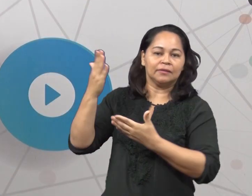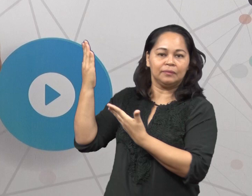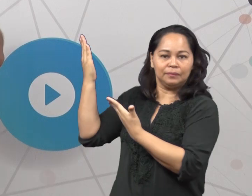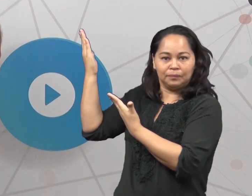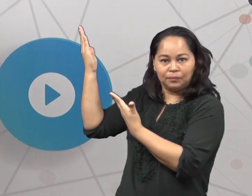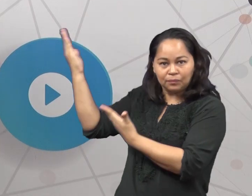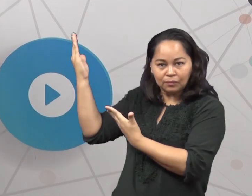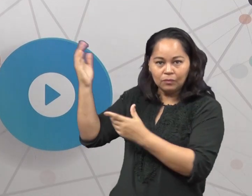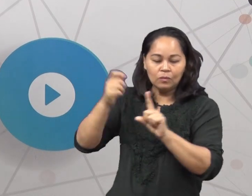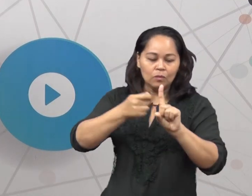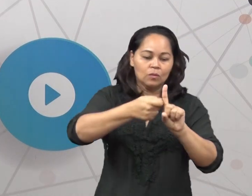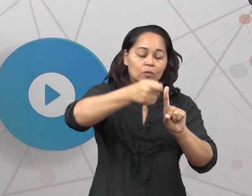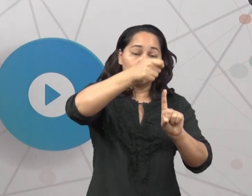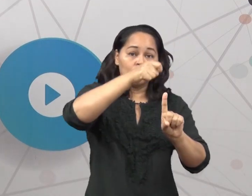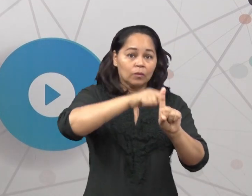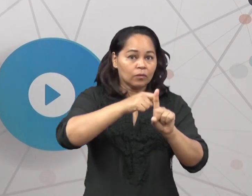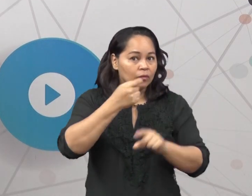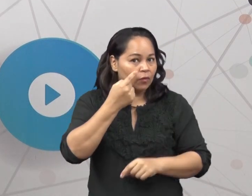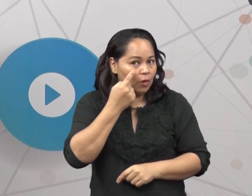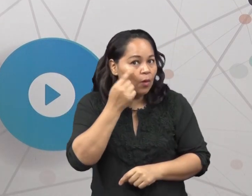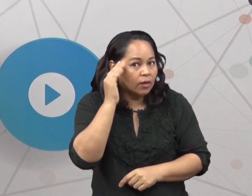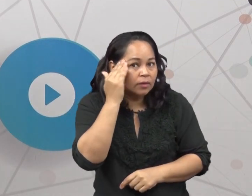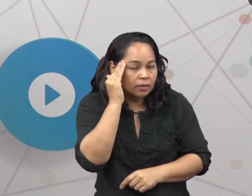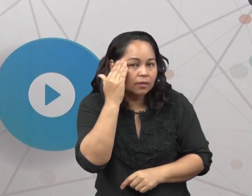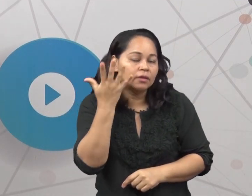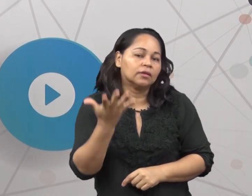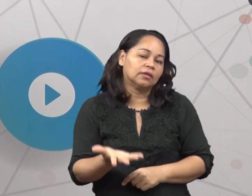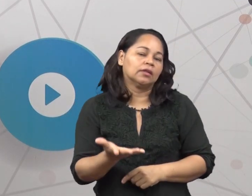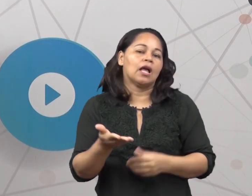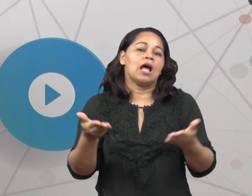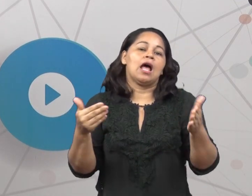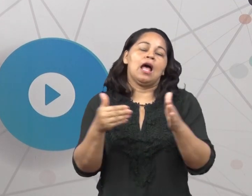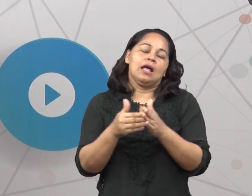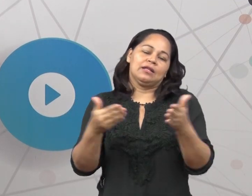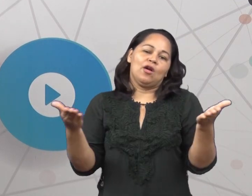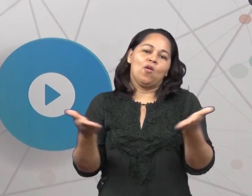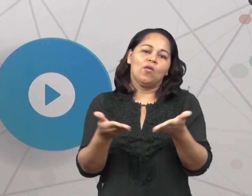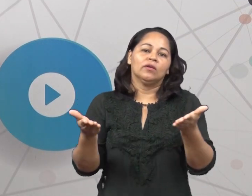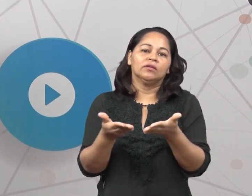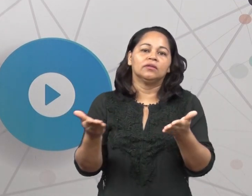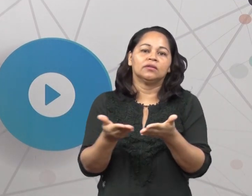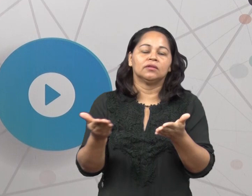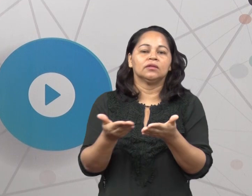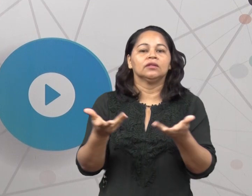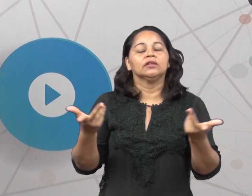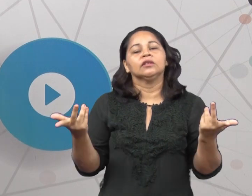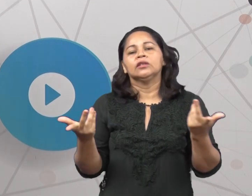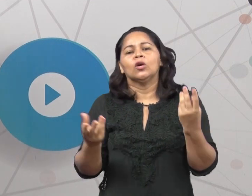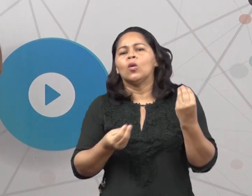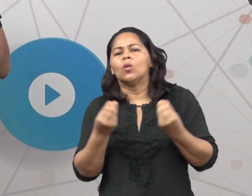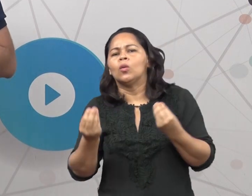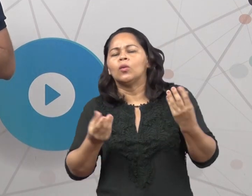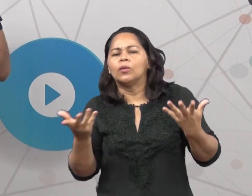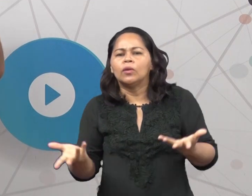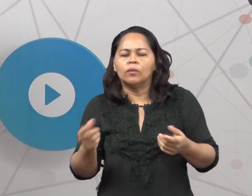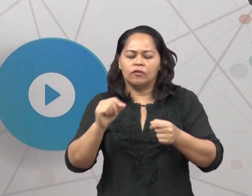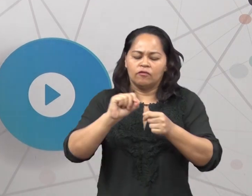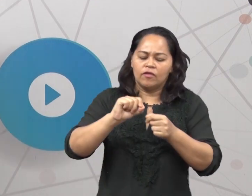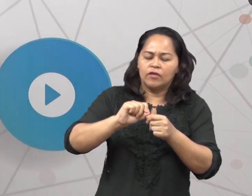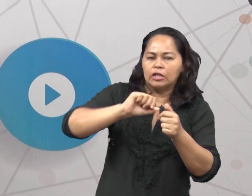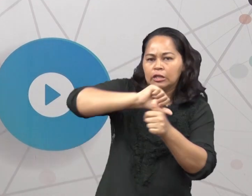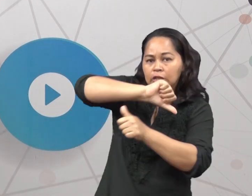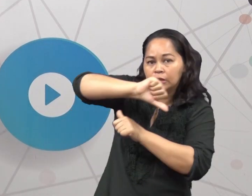modificando e ele foi se tornando até os dias de hoje. Como nós vemos esse calendário hoje? Quando nós